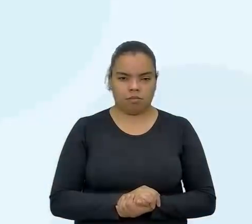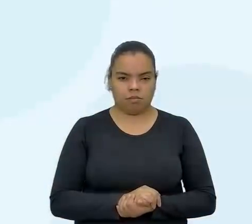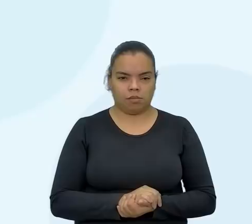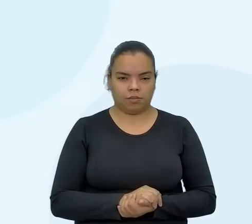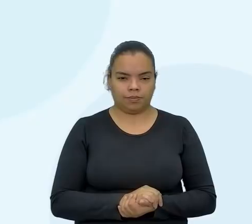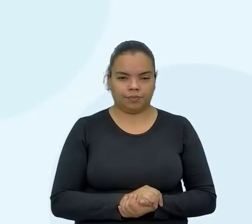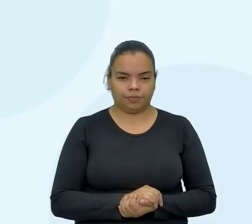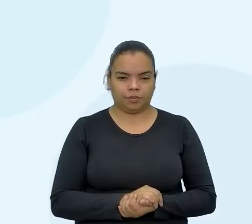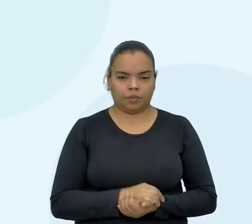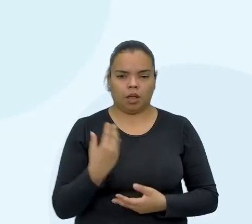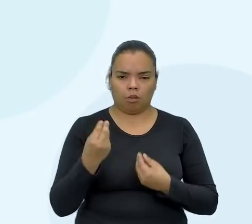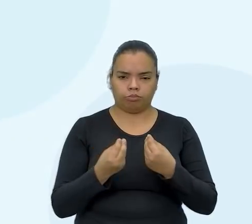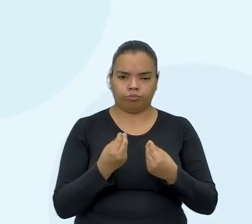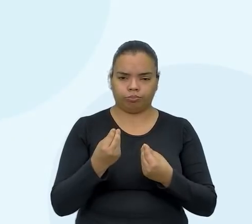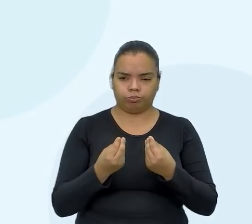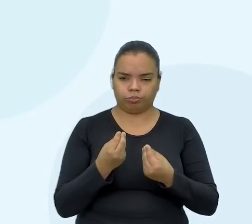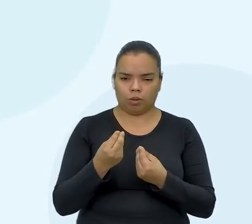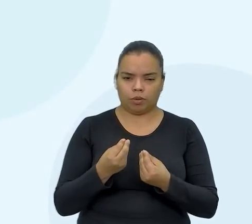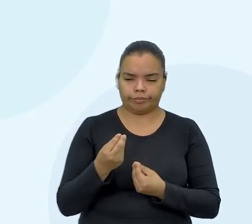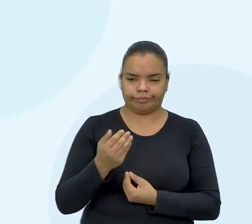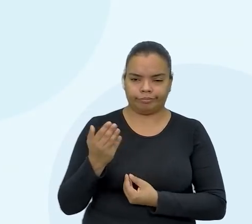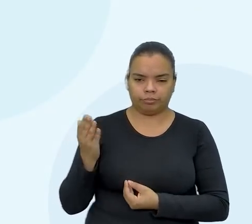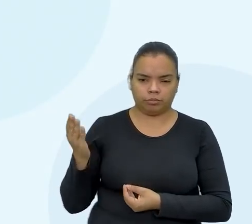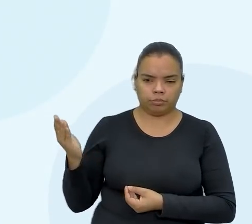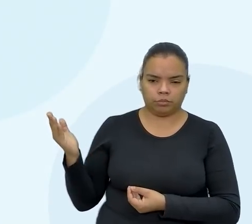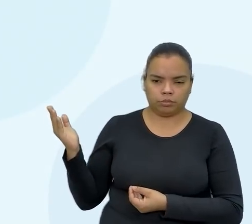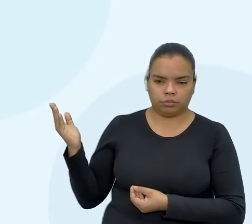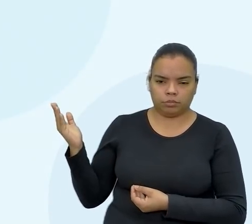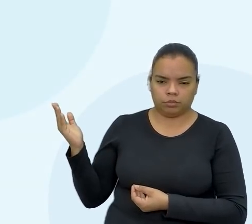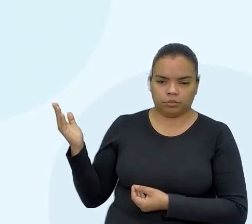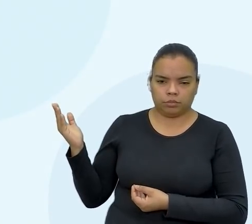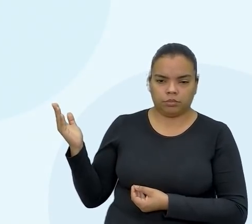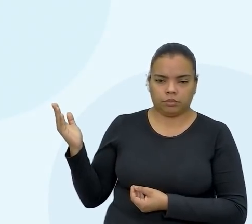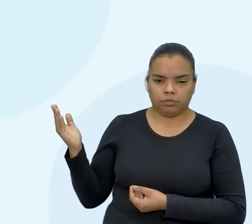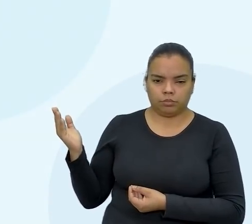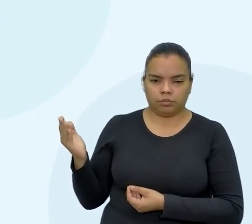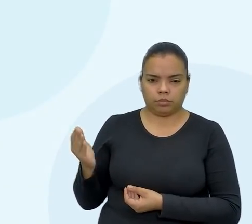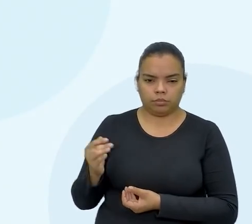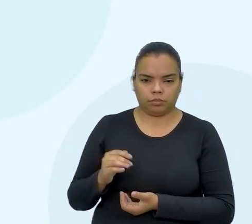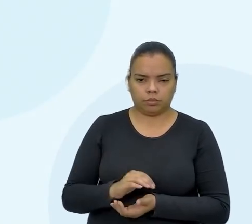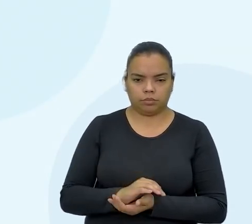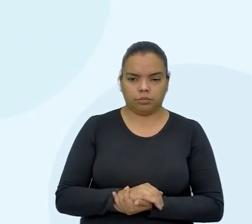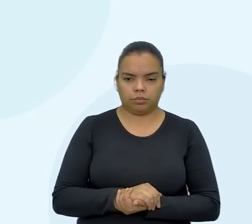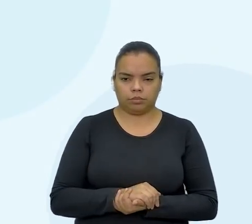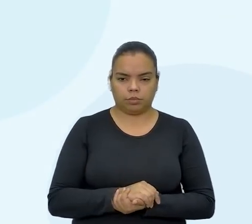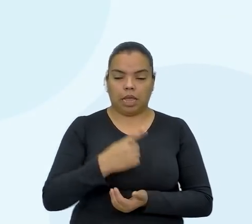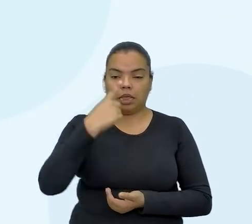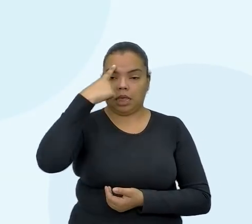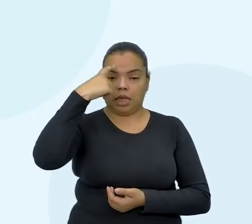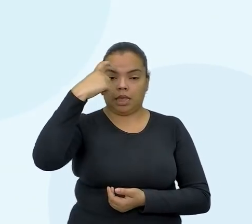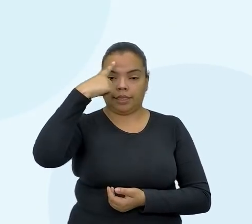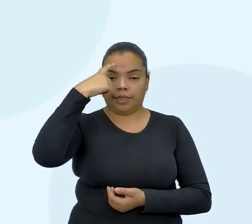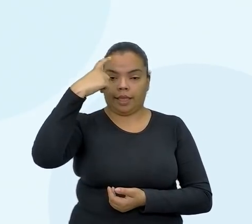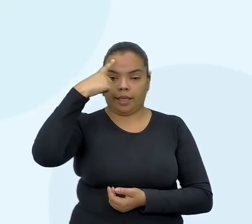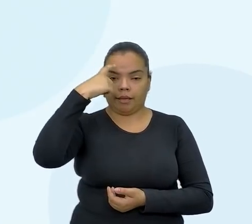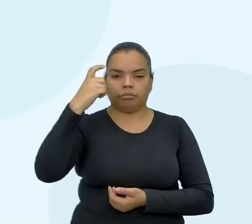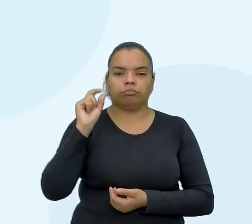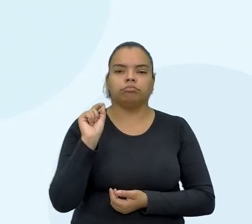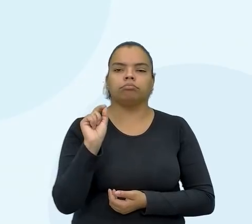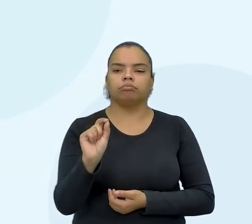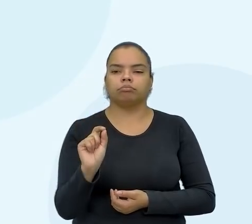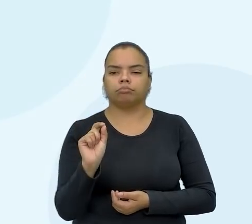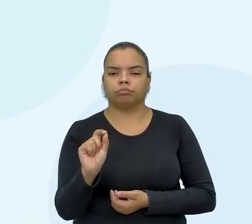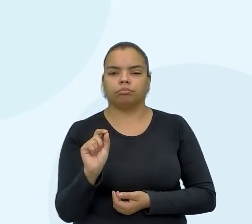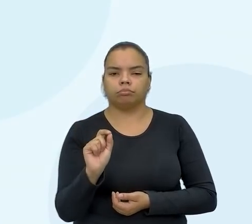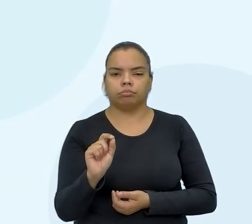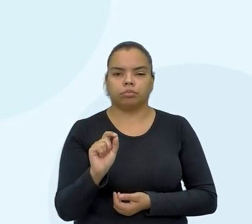olha lá como a gente sistematizou aqui para fechar essa rede de ideias que nós estamos construindo com vocês a partir de situações